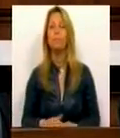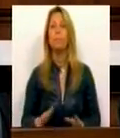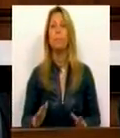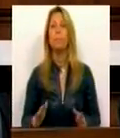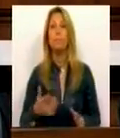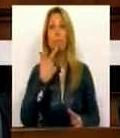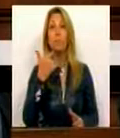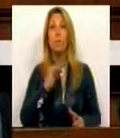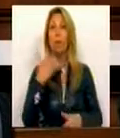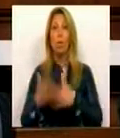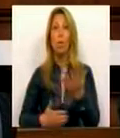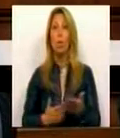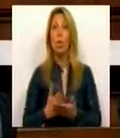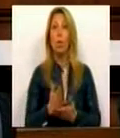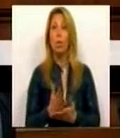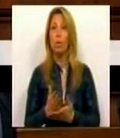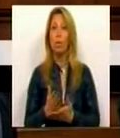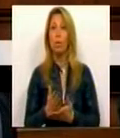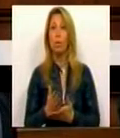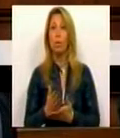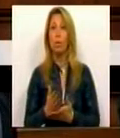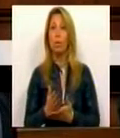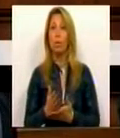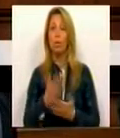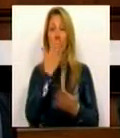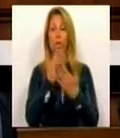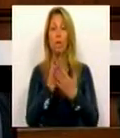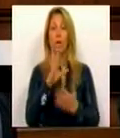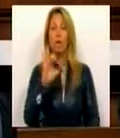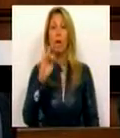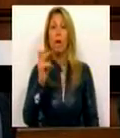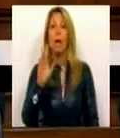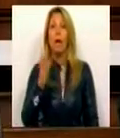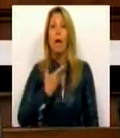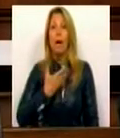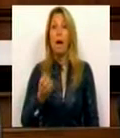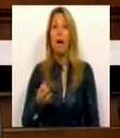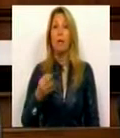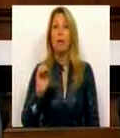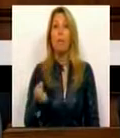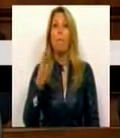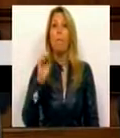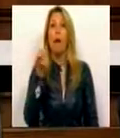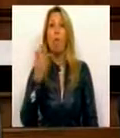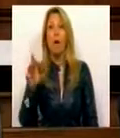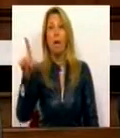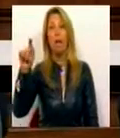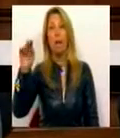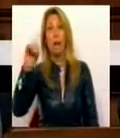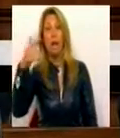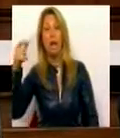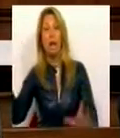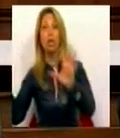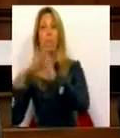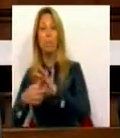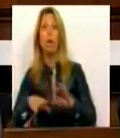não pode continuar a encarar-se o hard power exclusivamente a leste, e o soft power, os centros de informação,